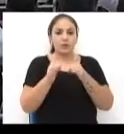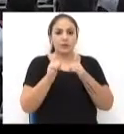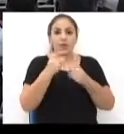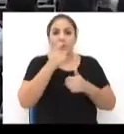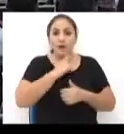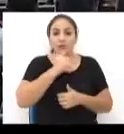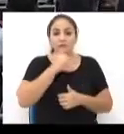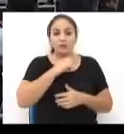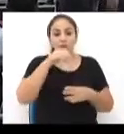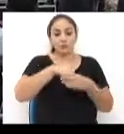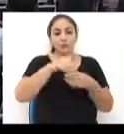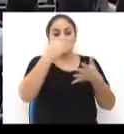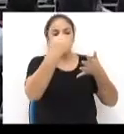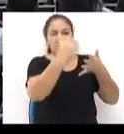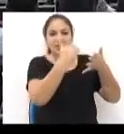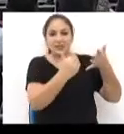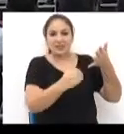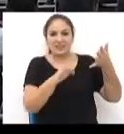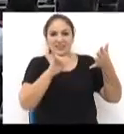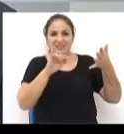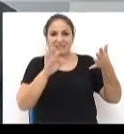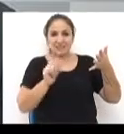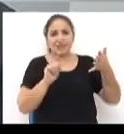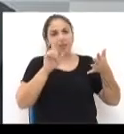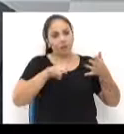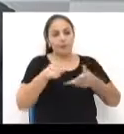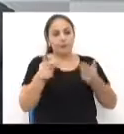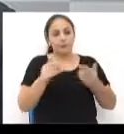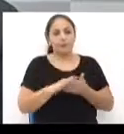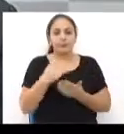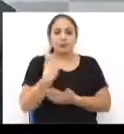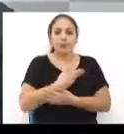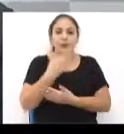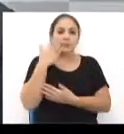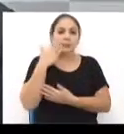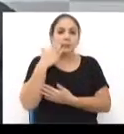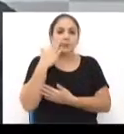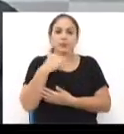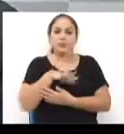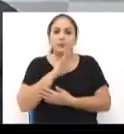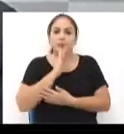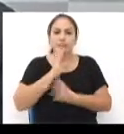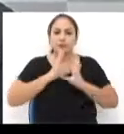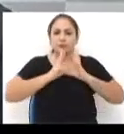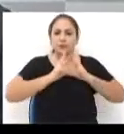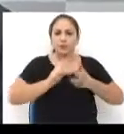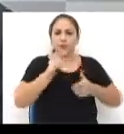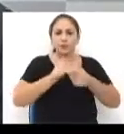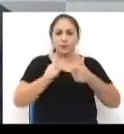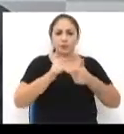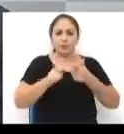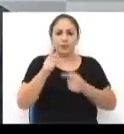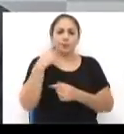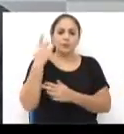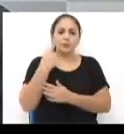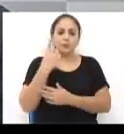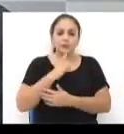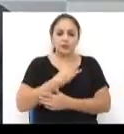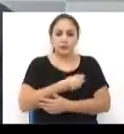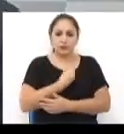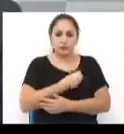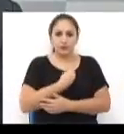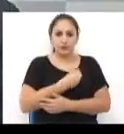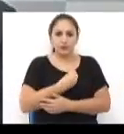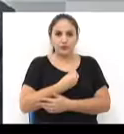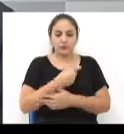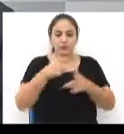lista é uma delas. O orador explicou. Todos nós sabemos, é de senso comum, a crise política que paira nas instituições brasileiras e